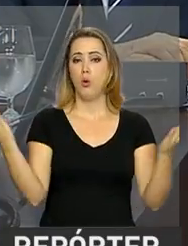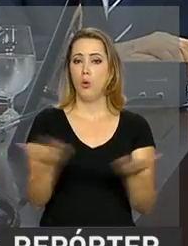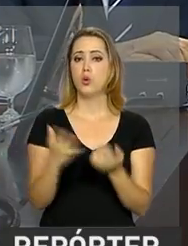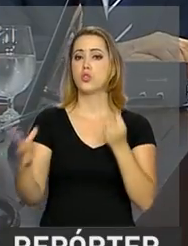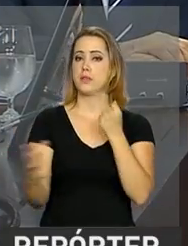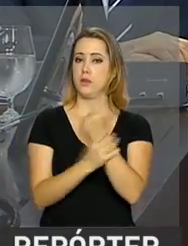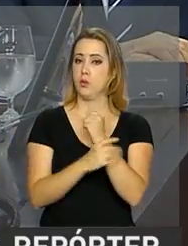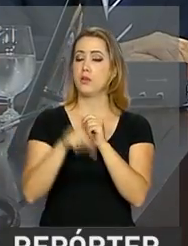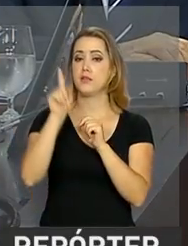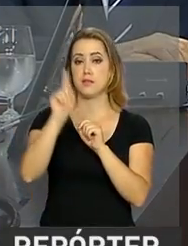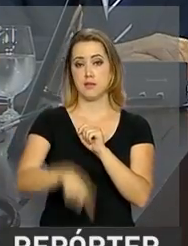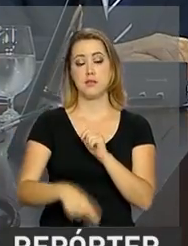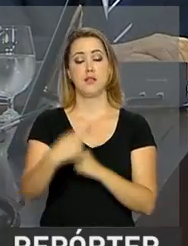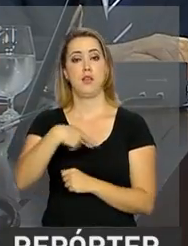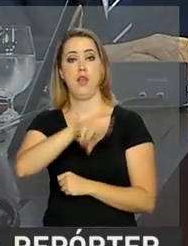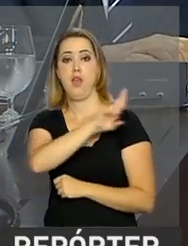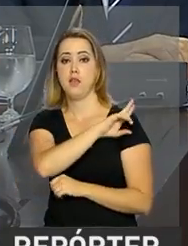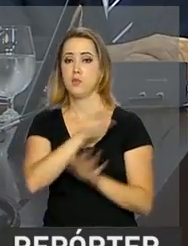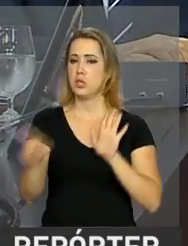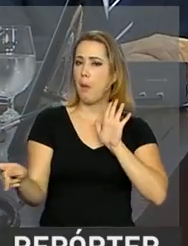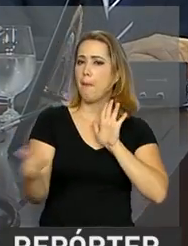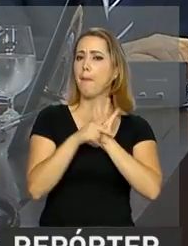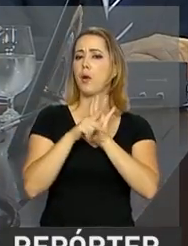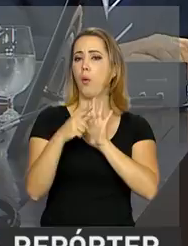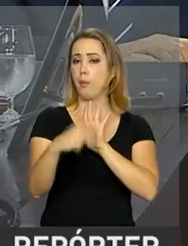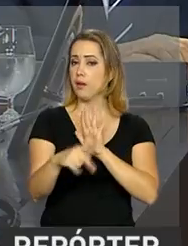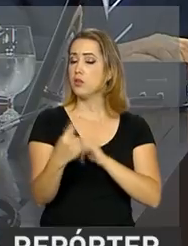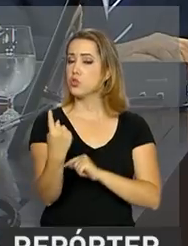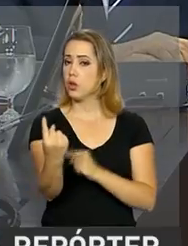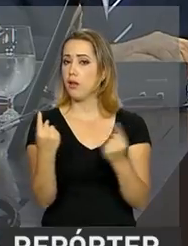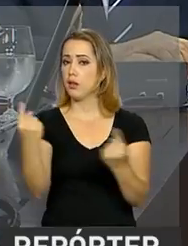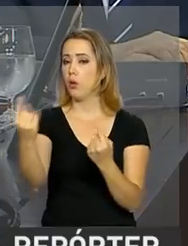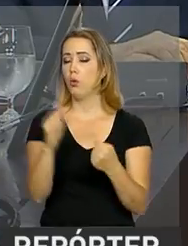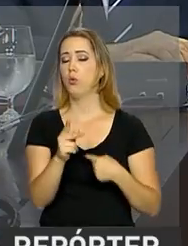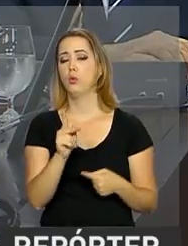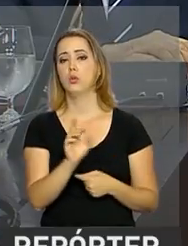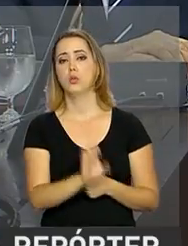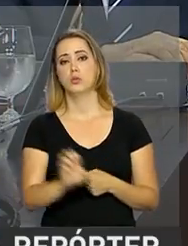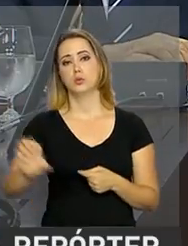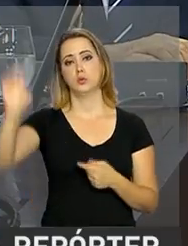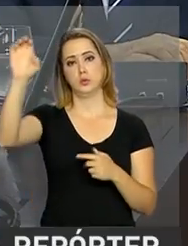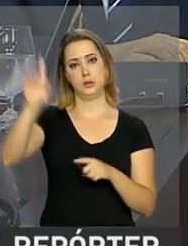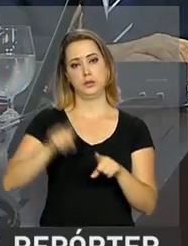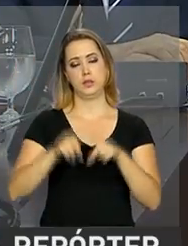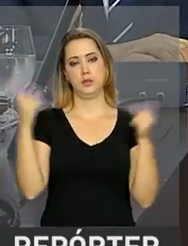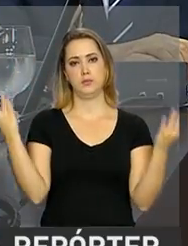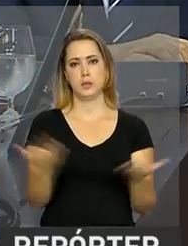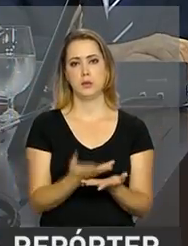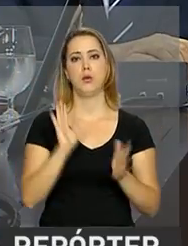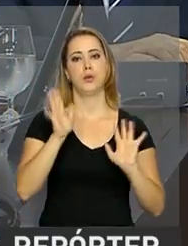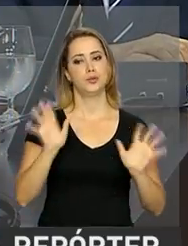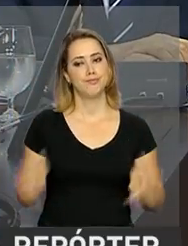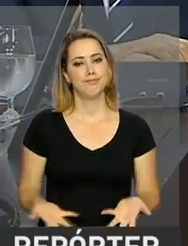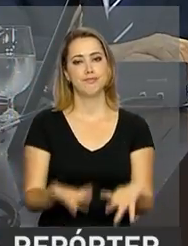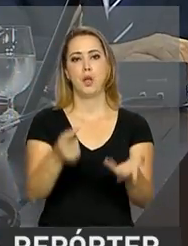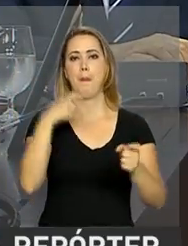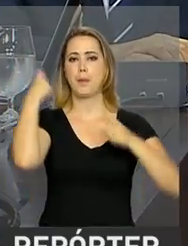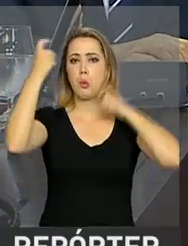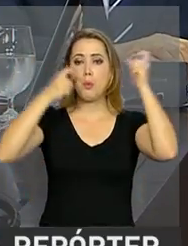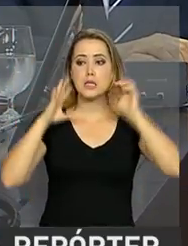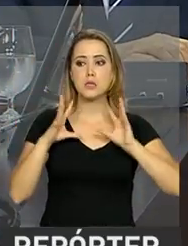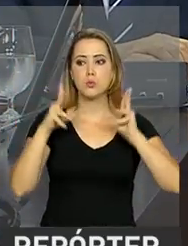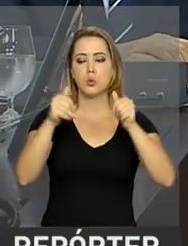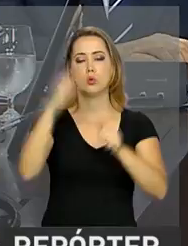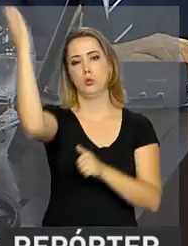da Segurança Pública embora cabível aos Estados eh na verdade passou os limites do Estado e gera uma preocupação